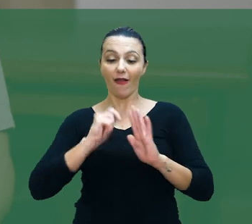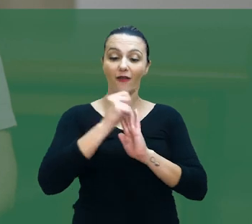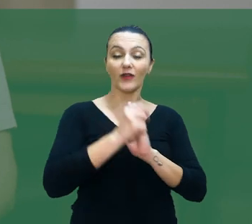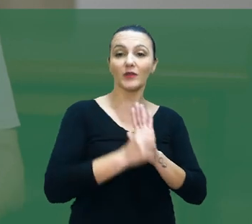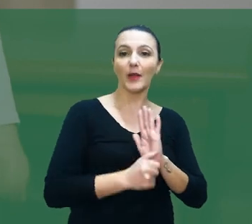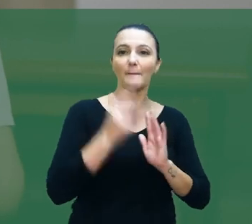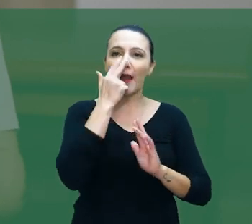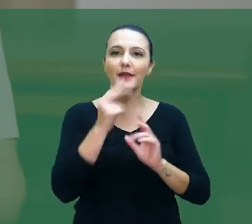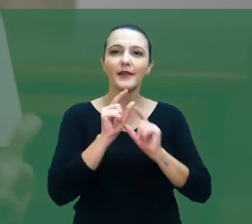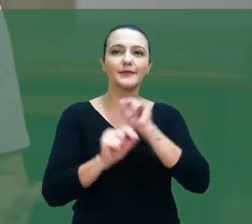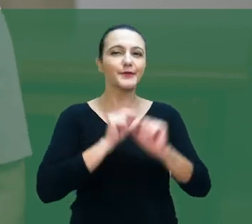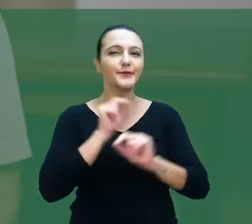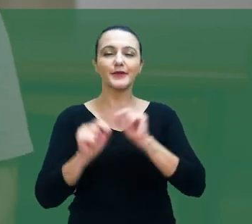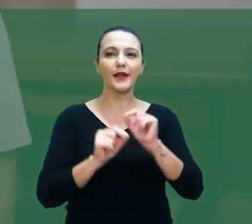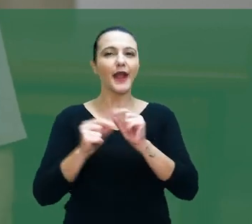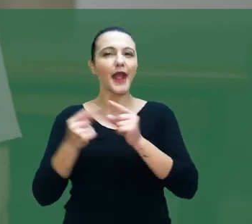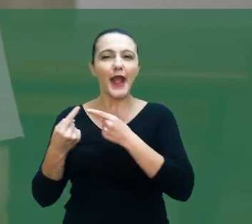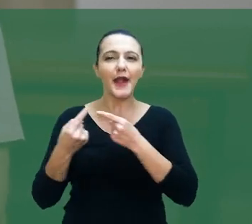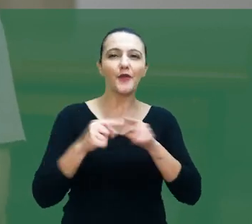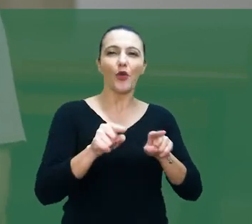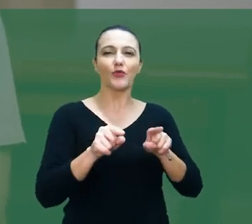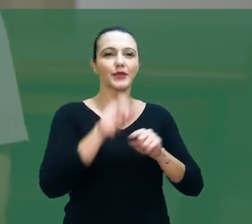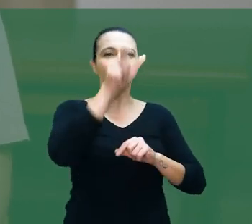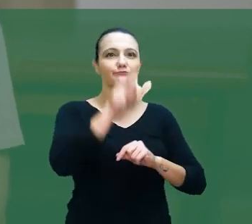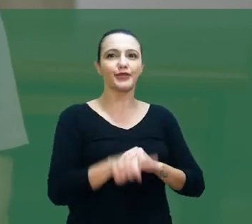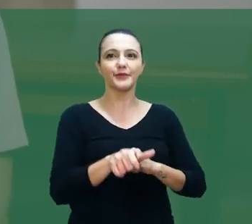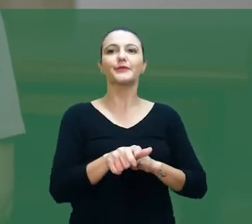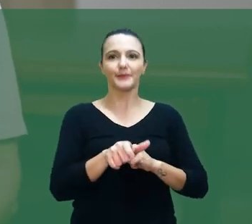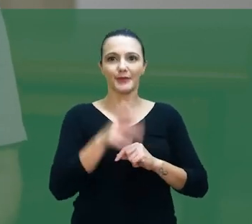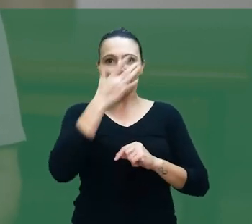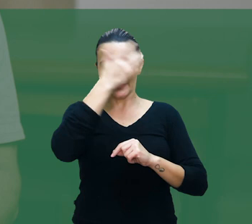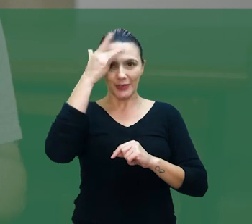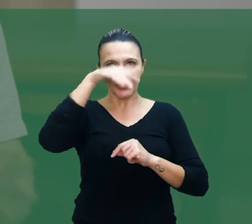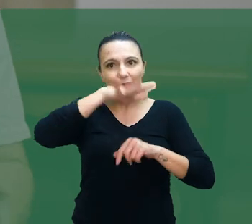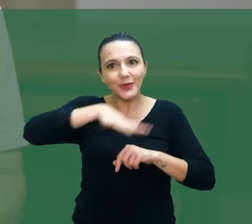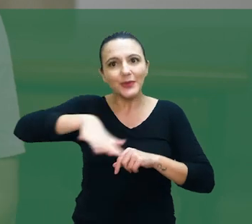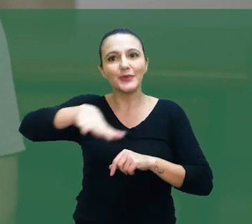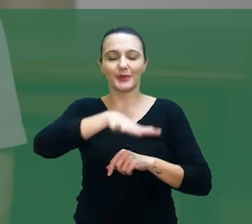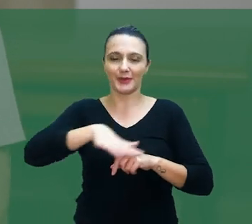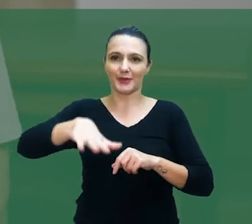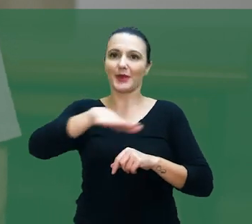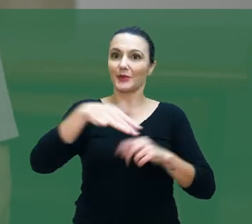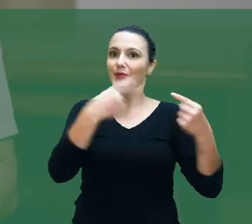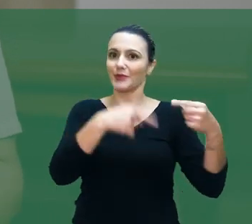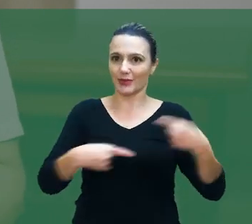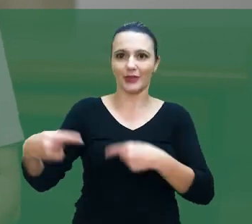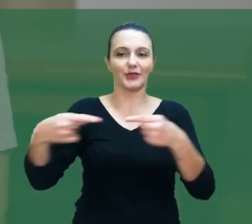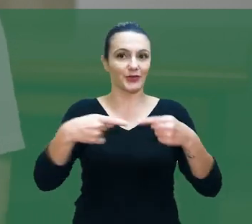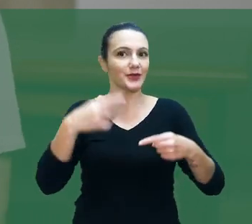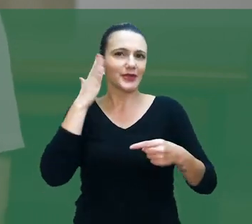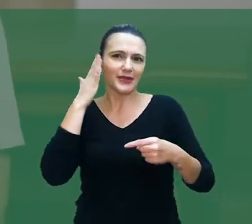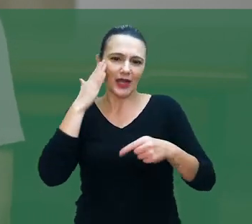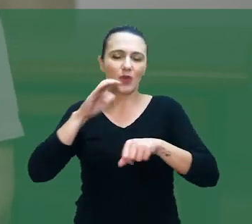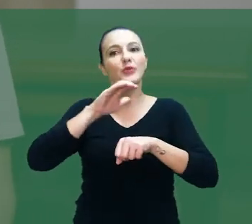um jogo aí de ataque a reputações, principalmente no âmbito político. E a gente sabe que as constituições modernas,